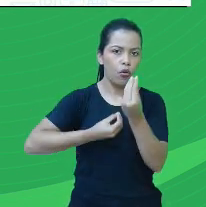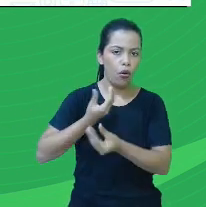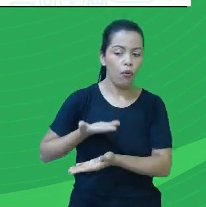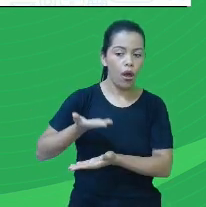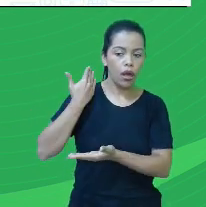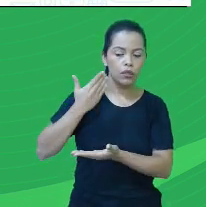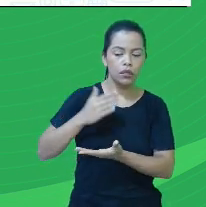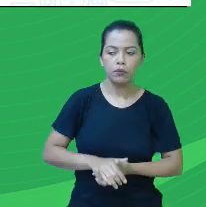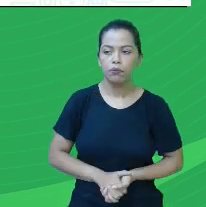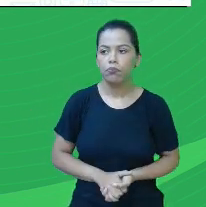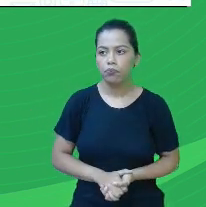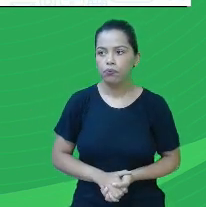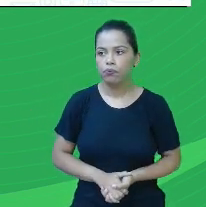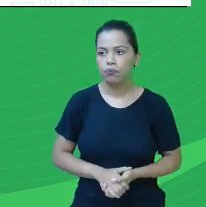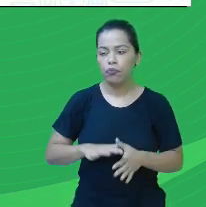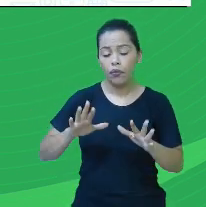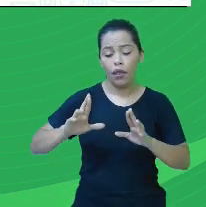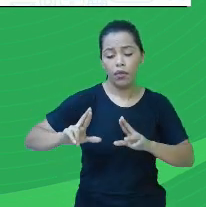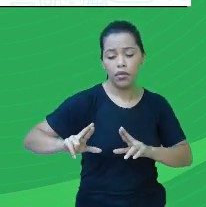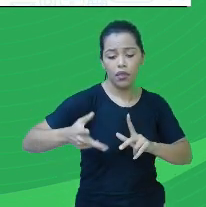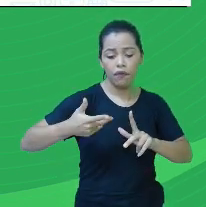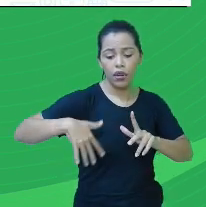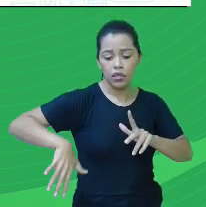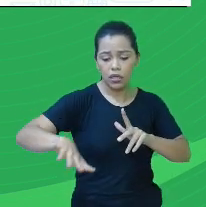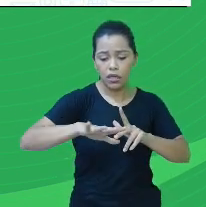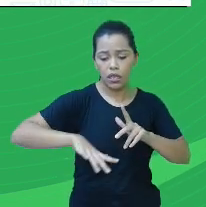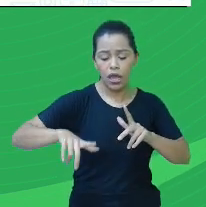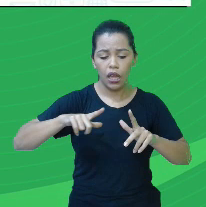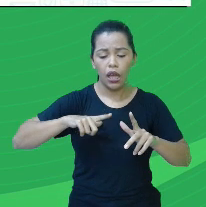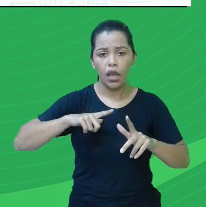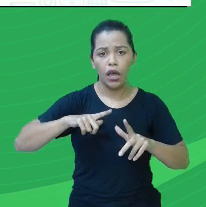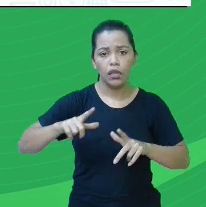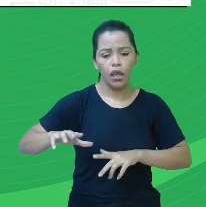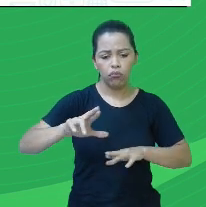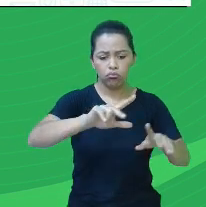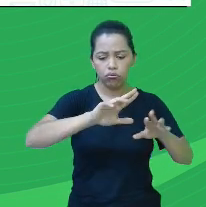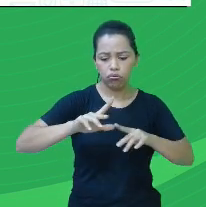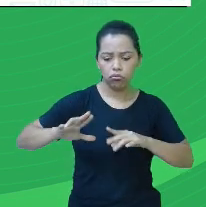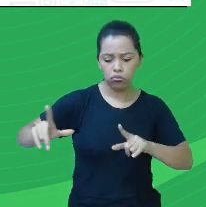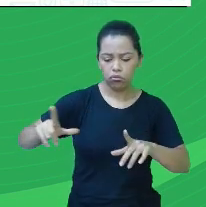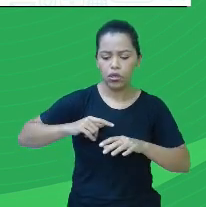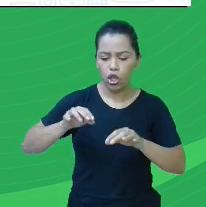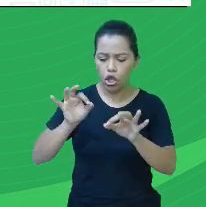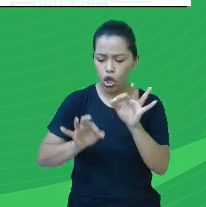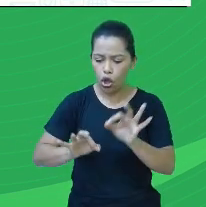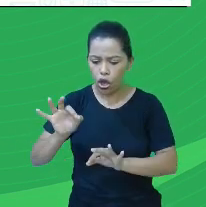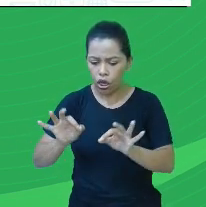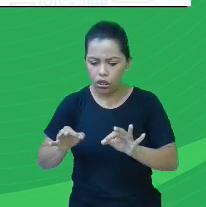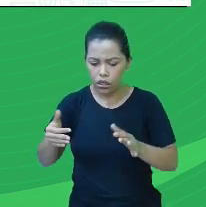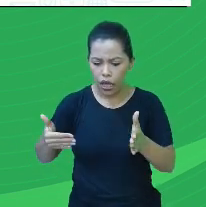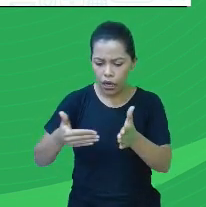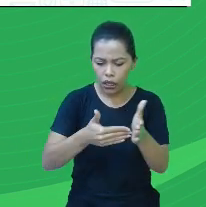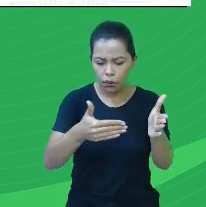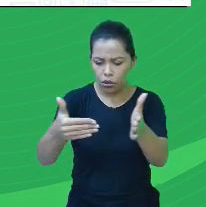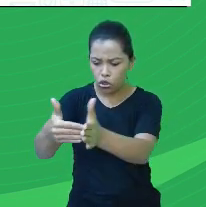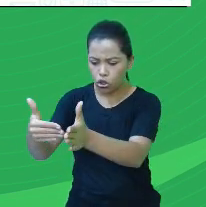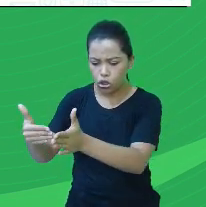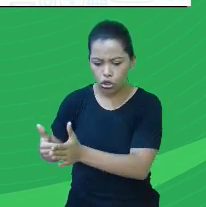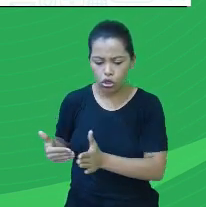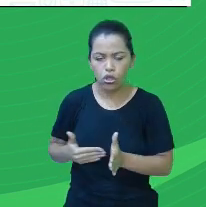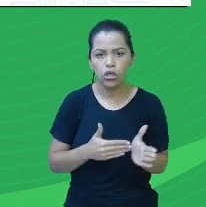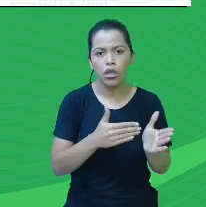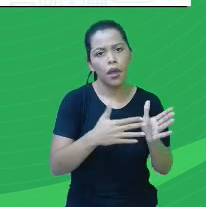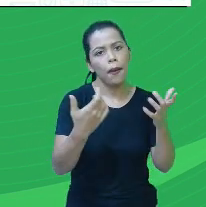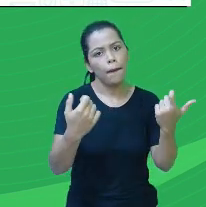Veja só, para diferenciar espaços em um território e determinar limites entre eles, é